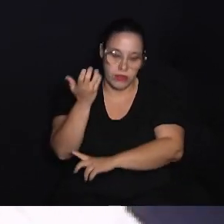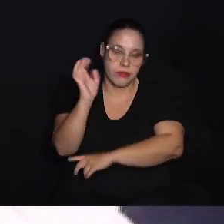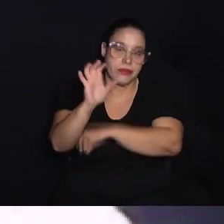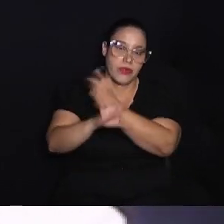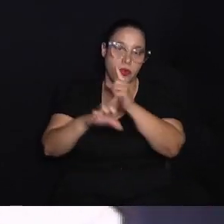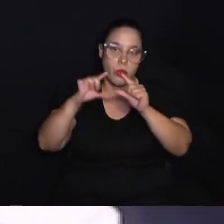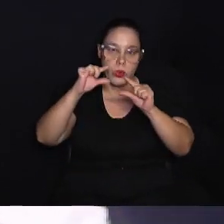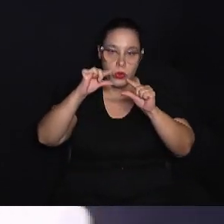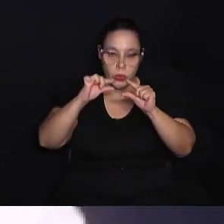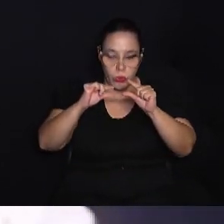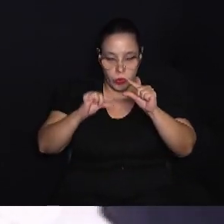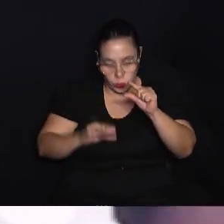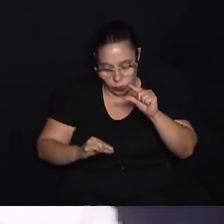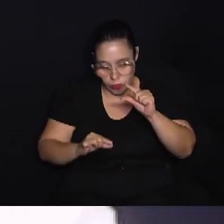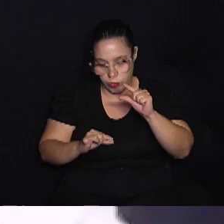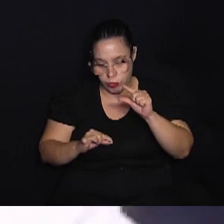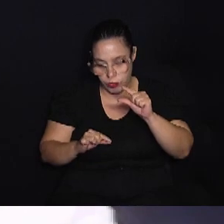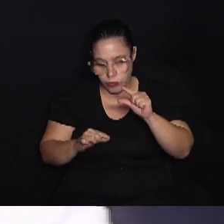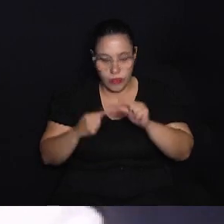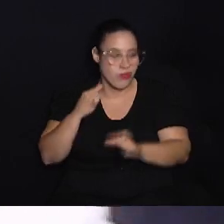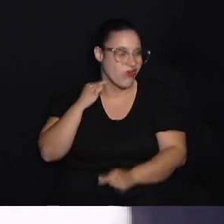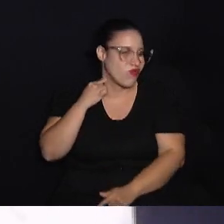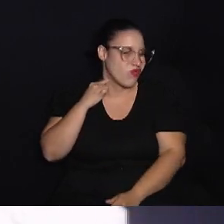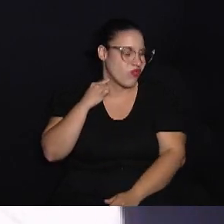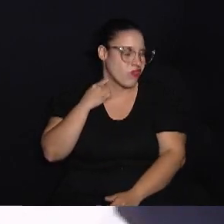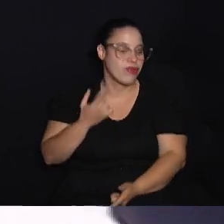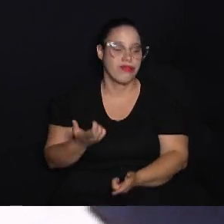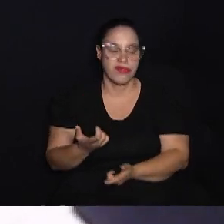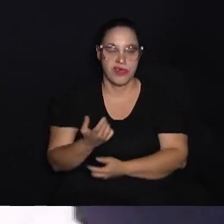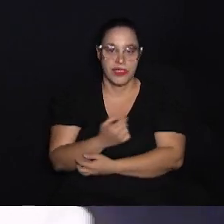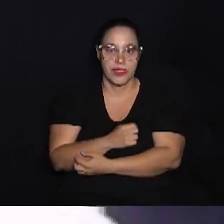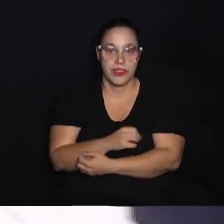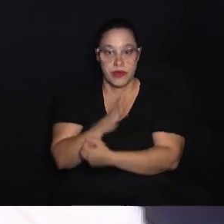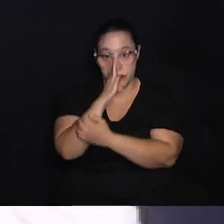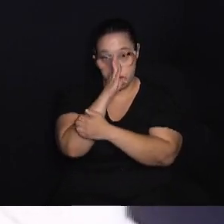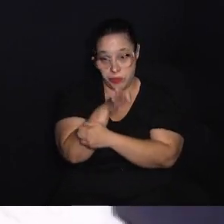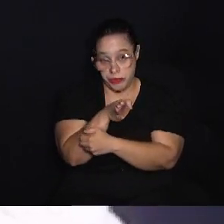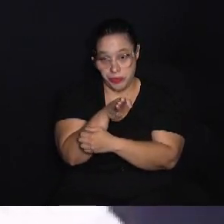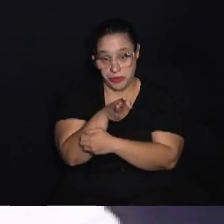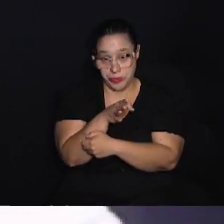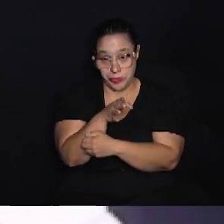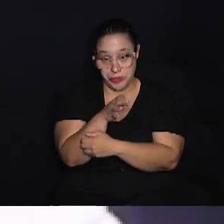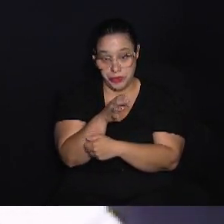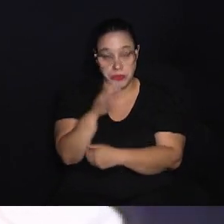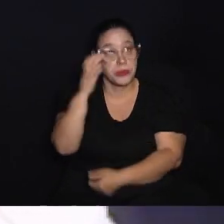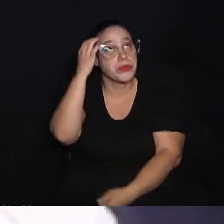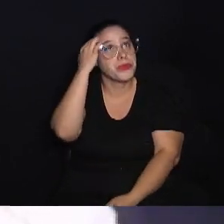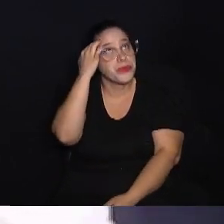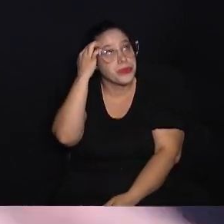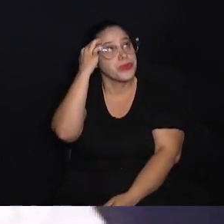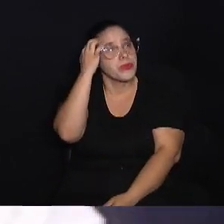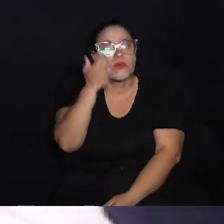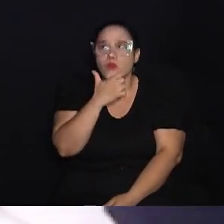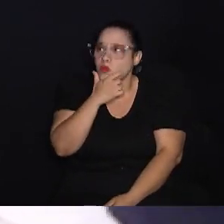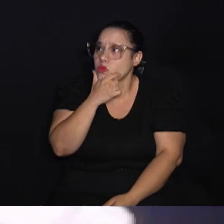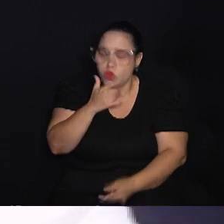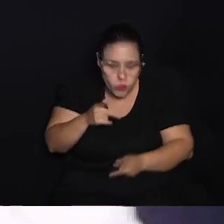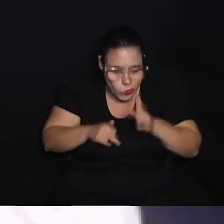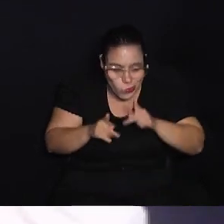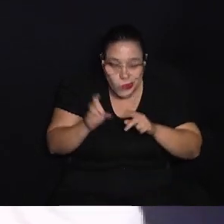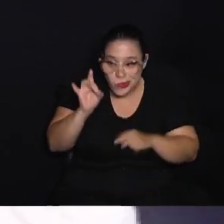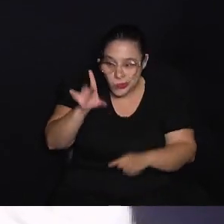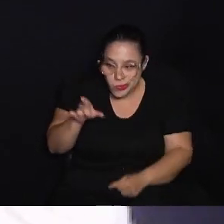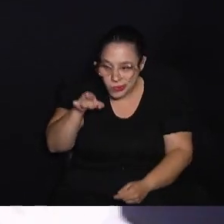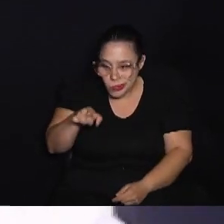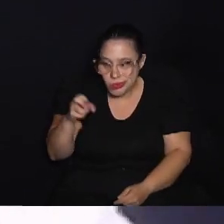ambiente, né? A diminuição da demanda por matéria-prima, né? E principalmente a gente poder conscientizar,